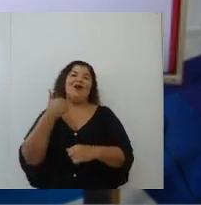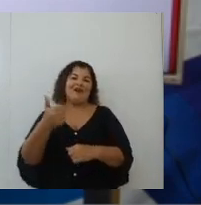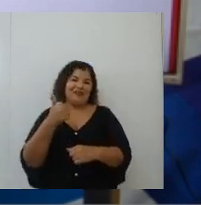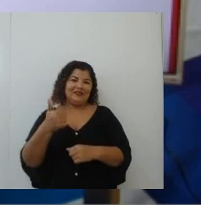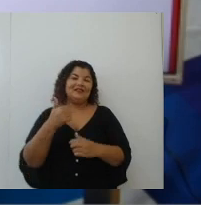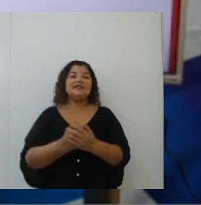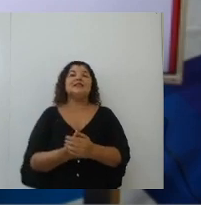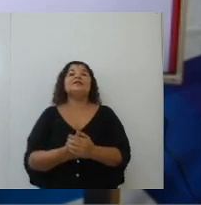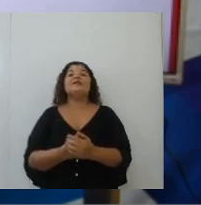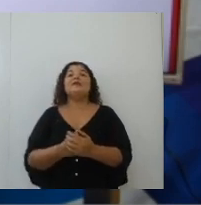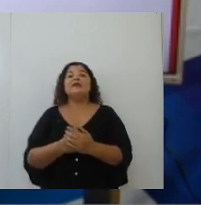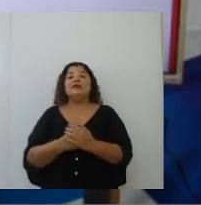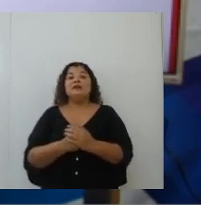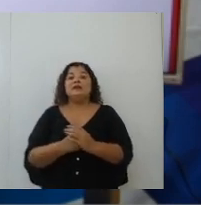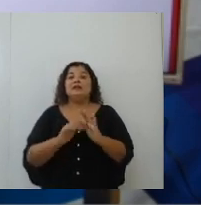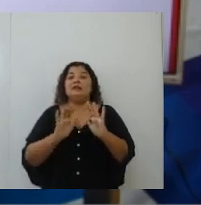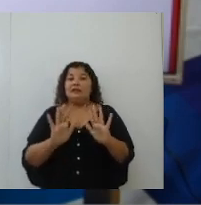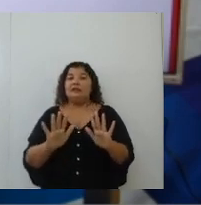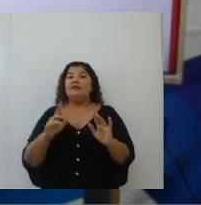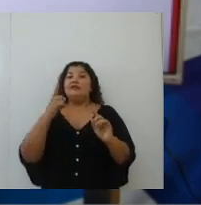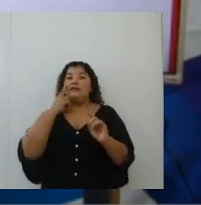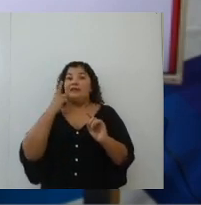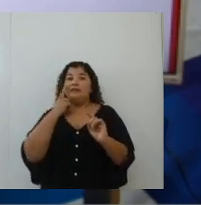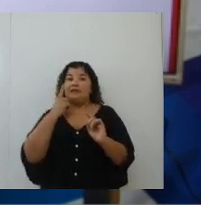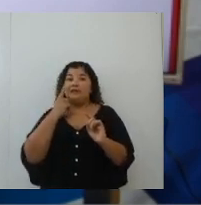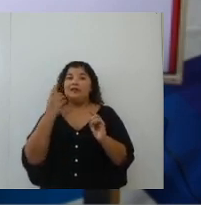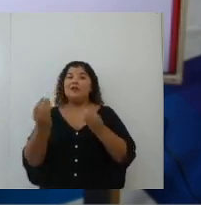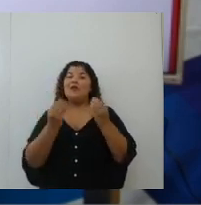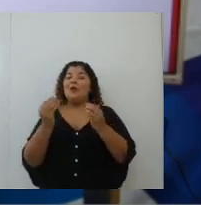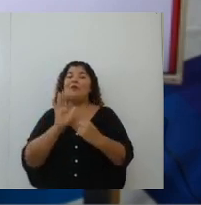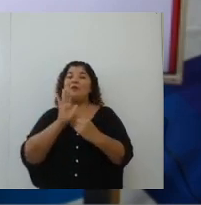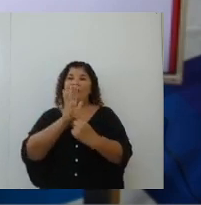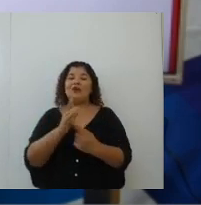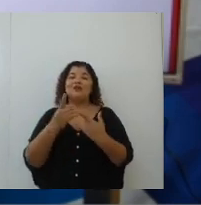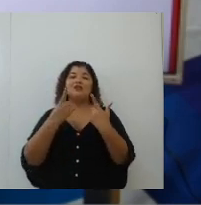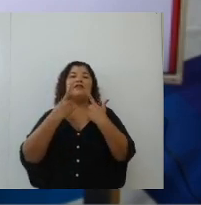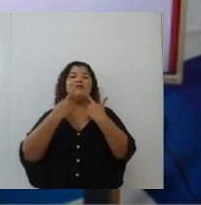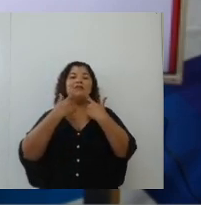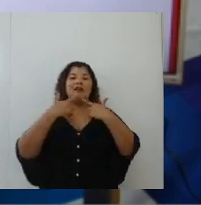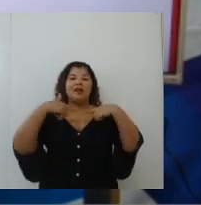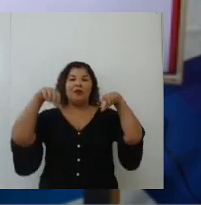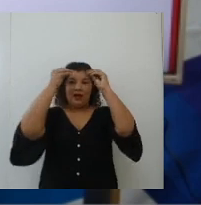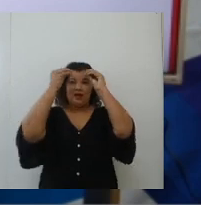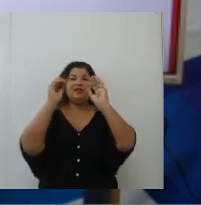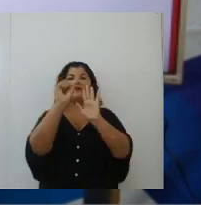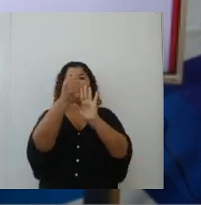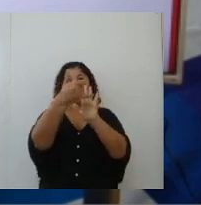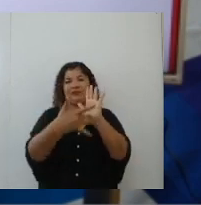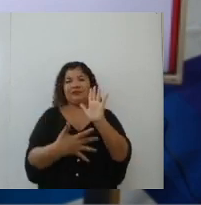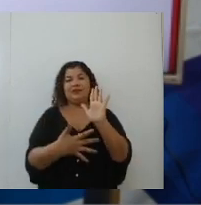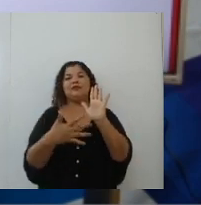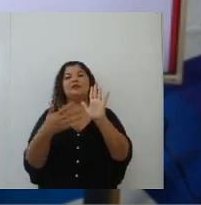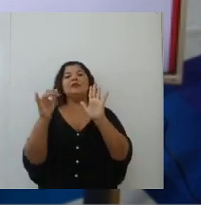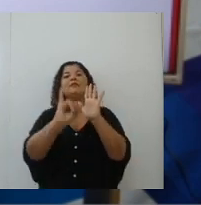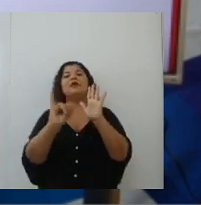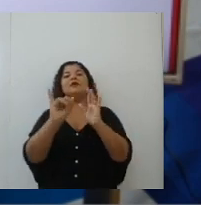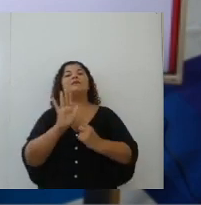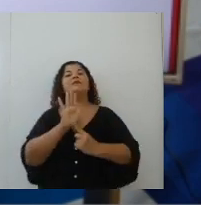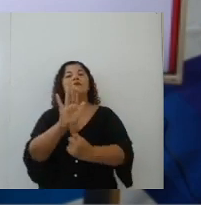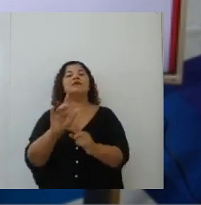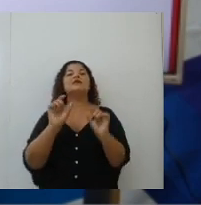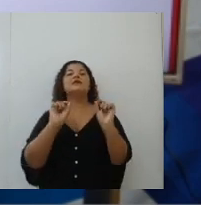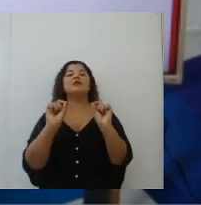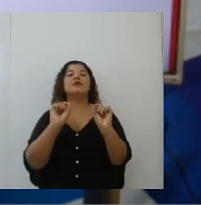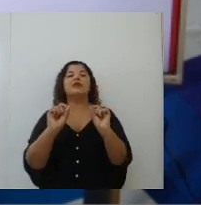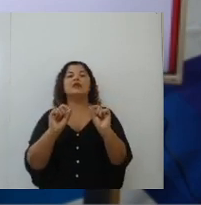tá? Olha só, Luiz, antes de falar de figuras de linguagem, o que é que você quer? Eu quero te mostrar uma coisa importantíssima chamada